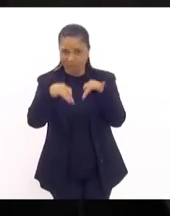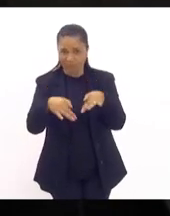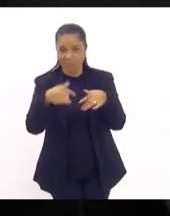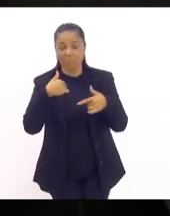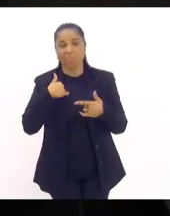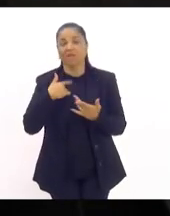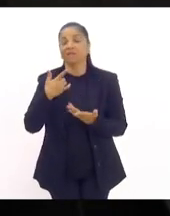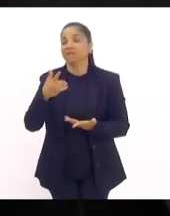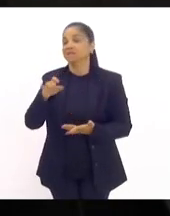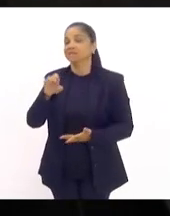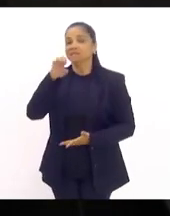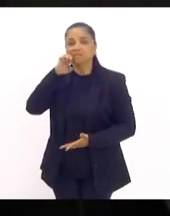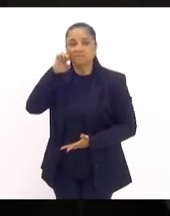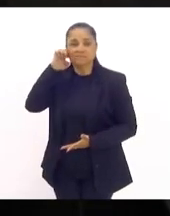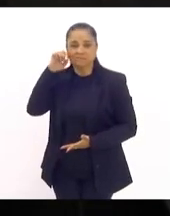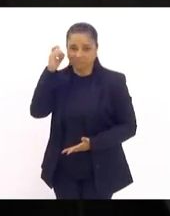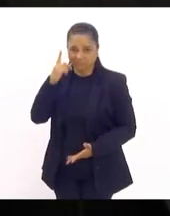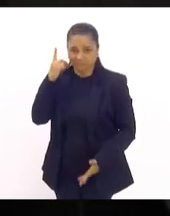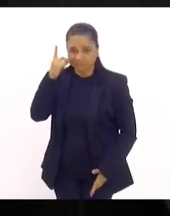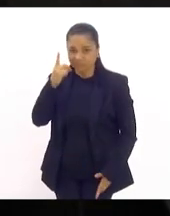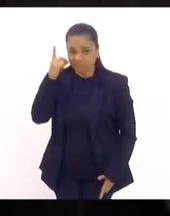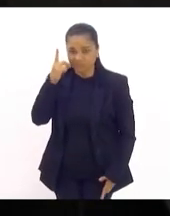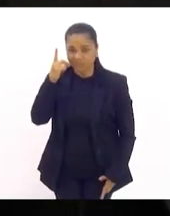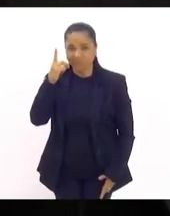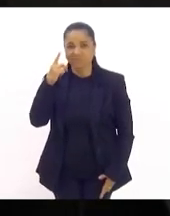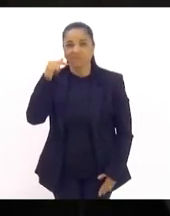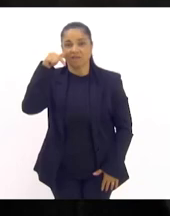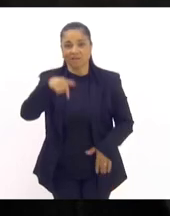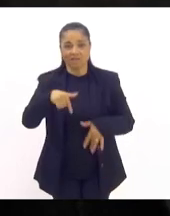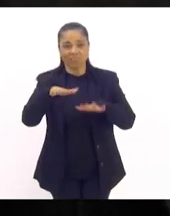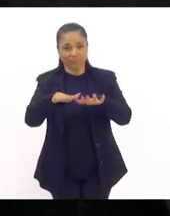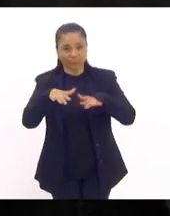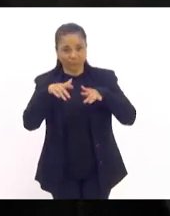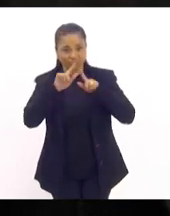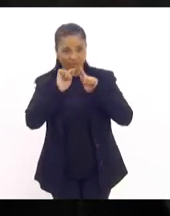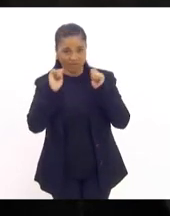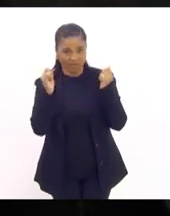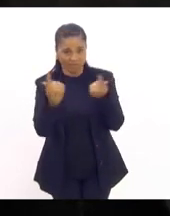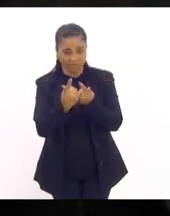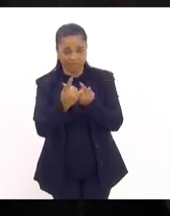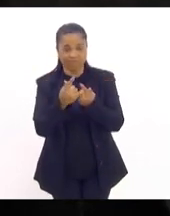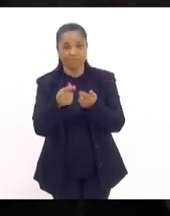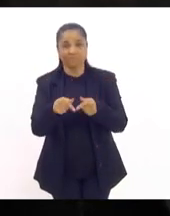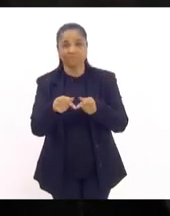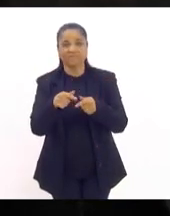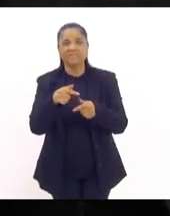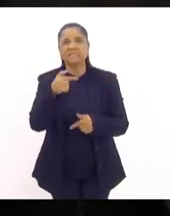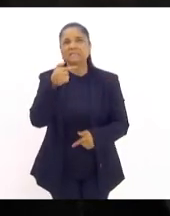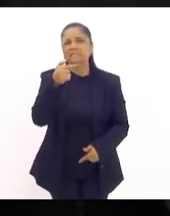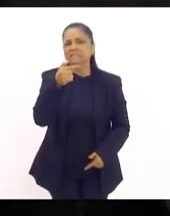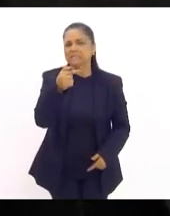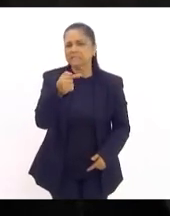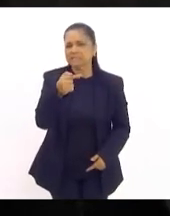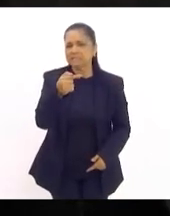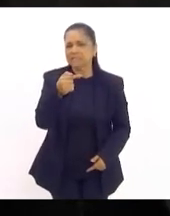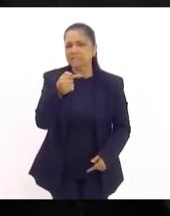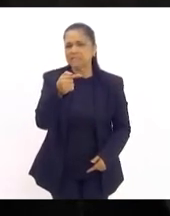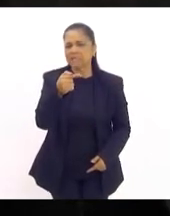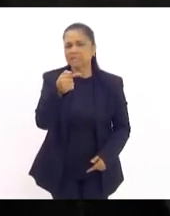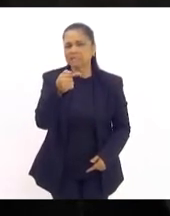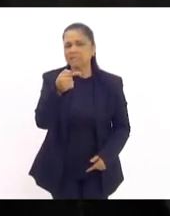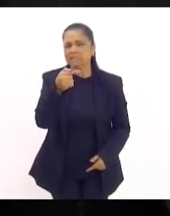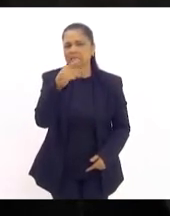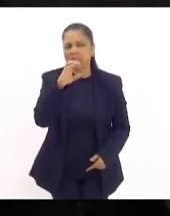deputada Érica, esta casa só tem, em 70, dois